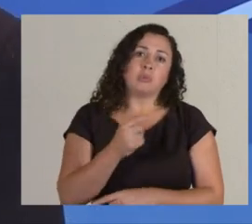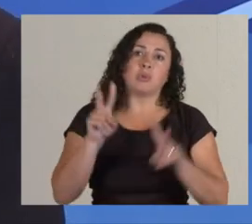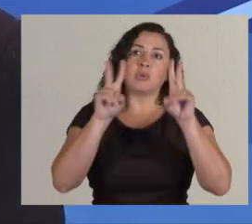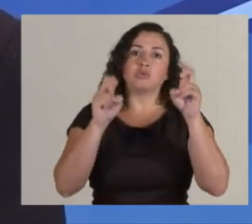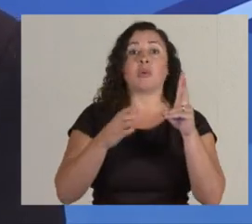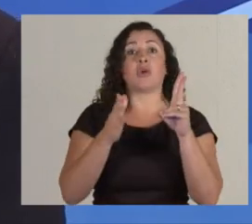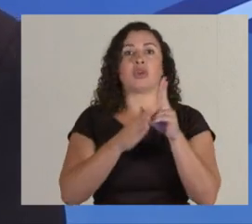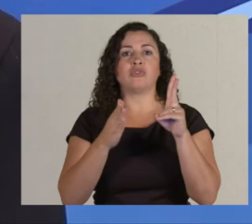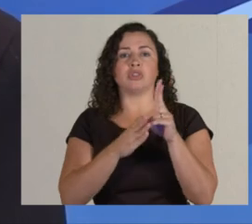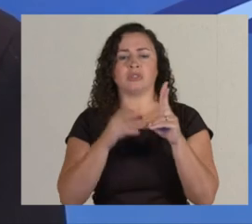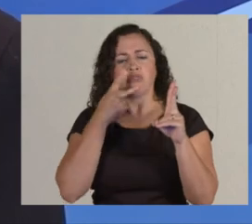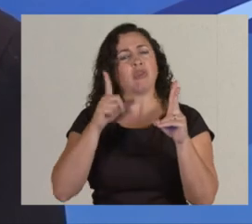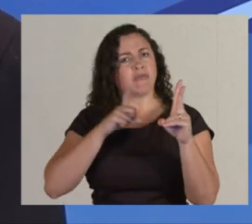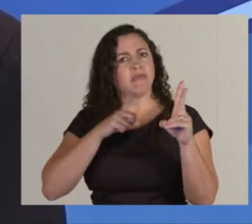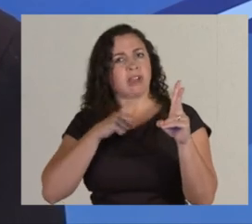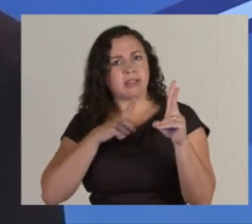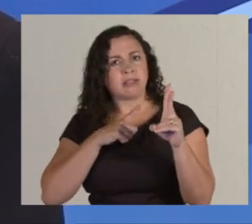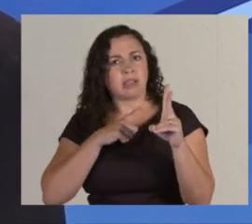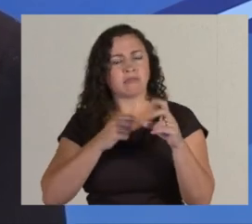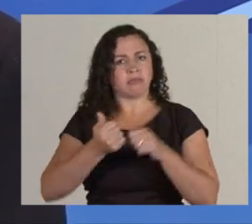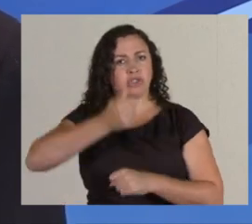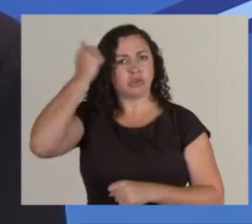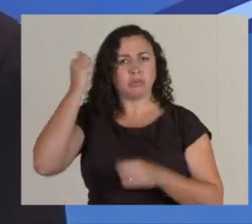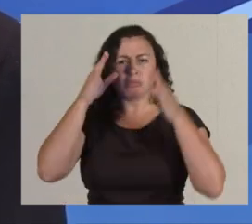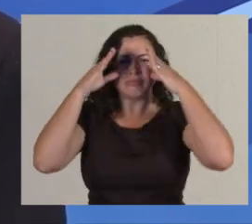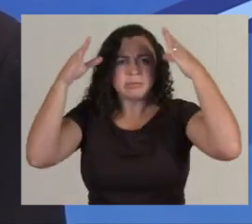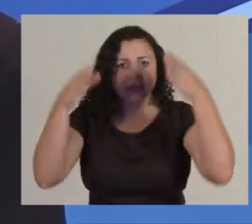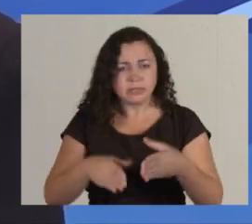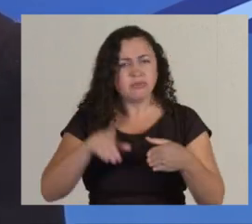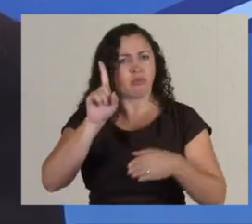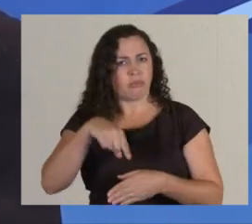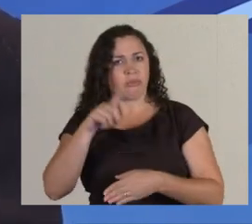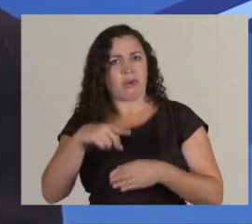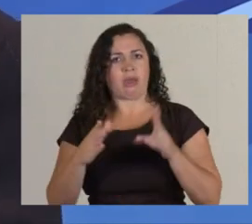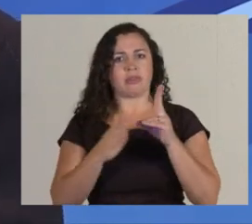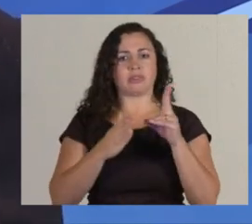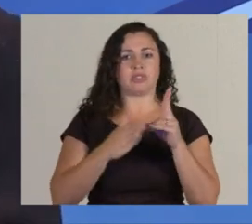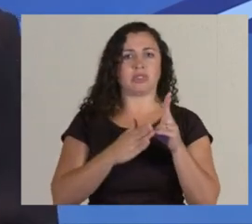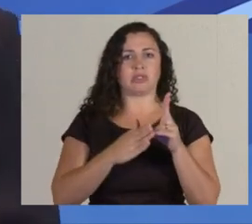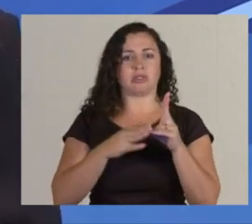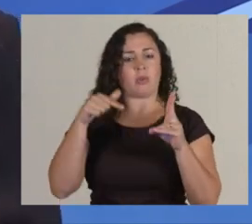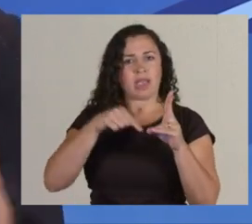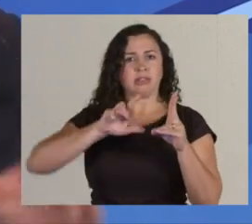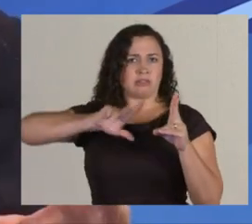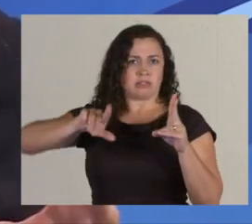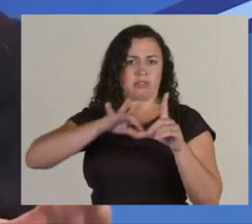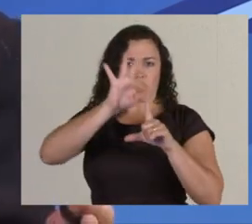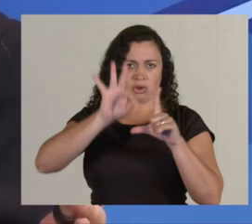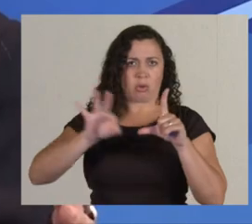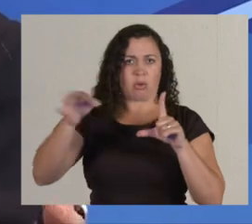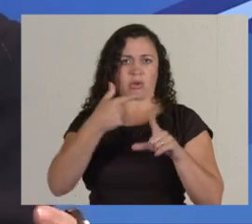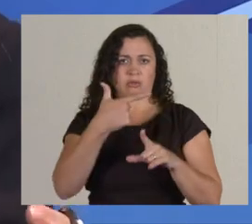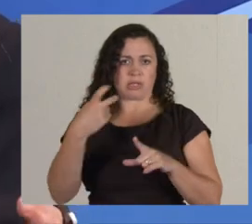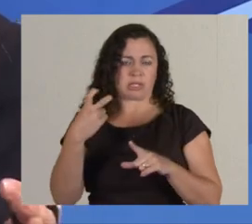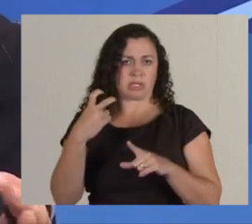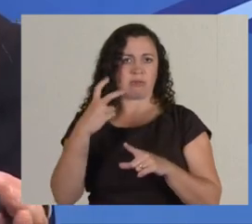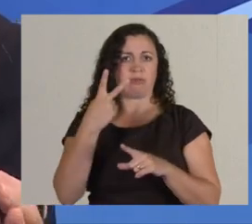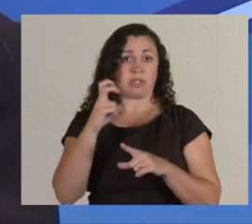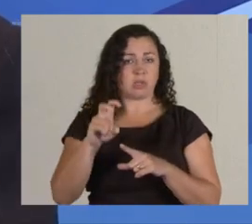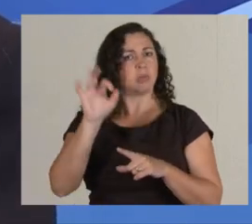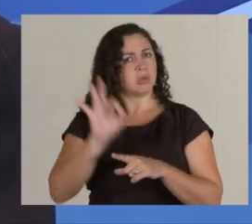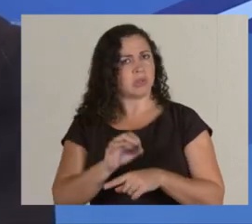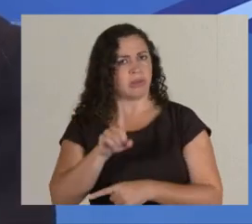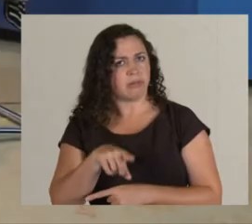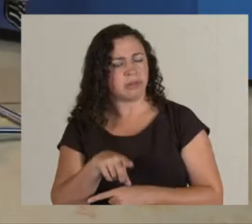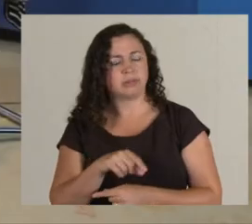dizer, dissemos que vai haver um vestibular específico para indígenas, então esses não entrariam nesses 25%